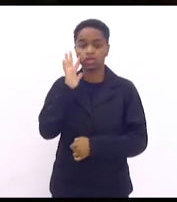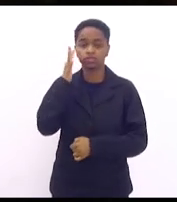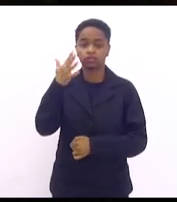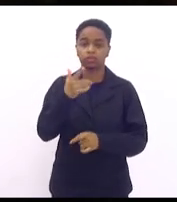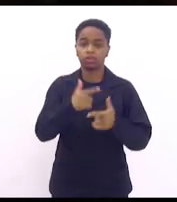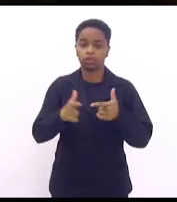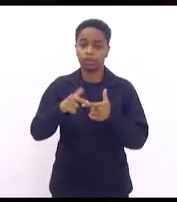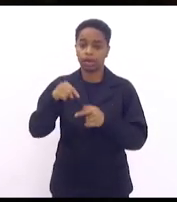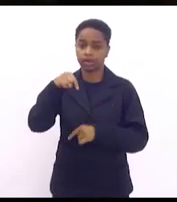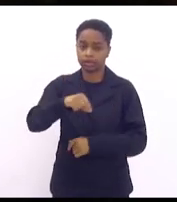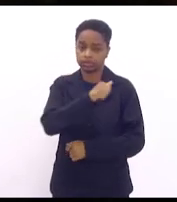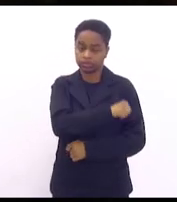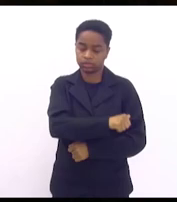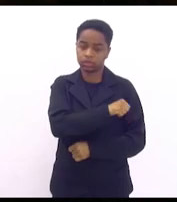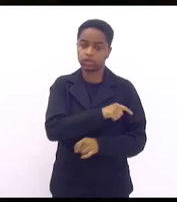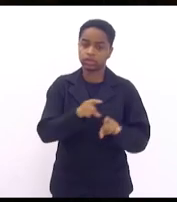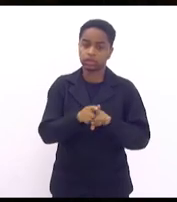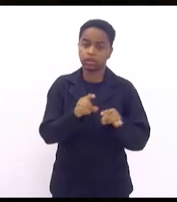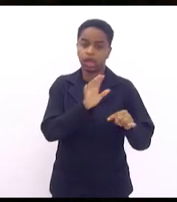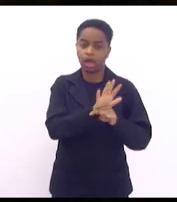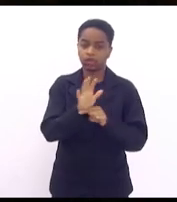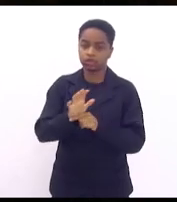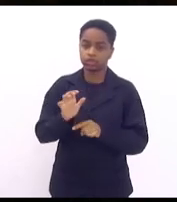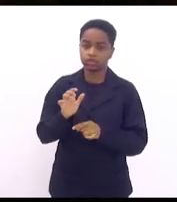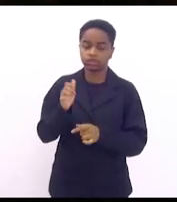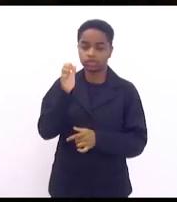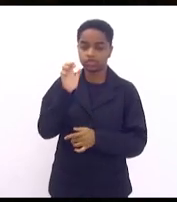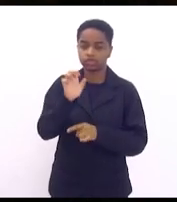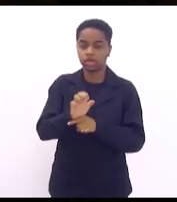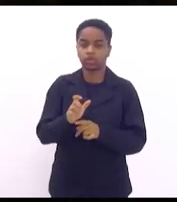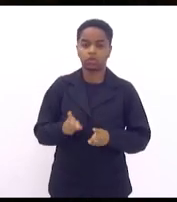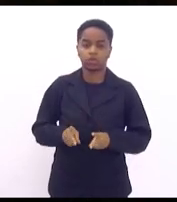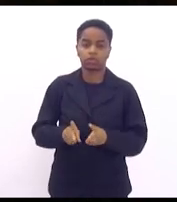colocar o Estado de pé. Porque se for